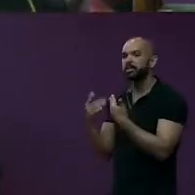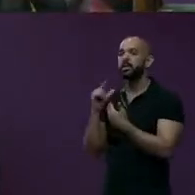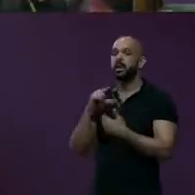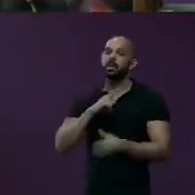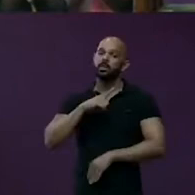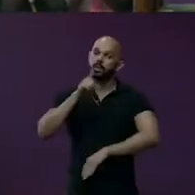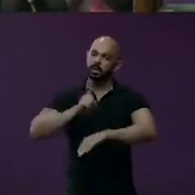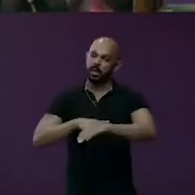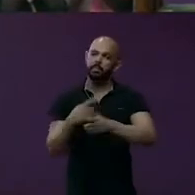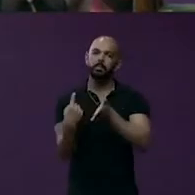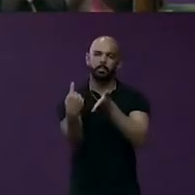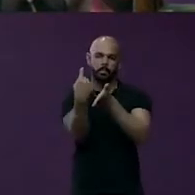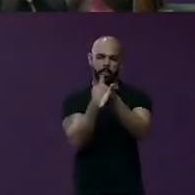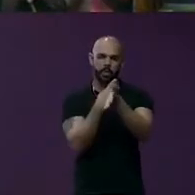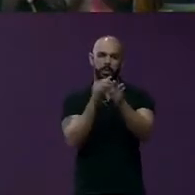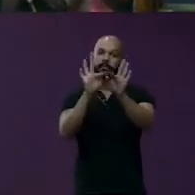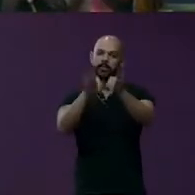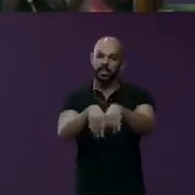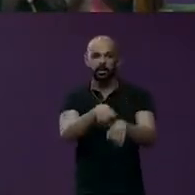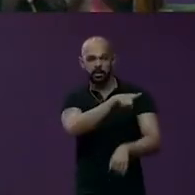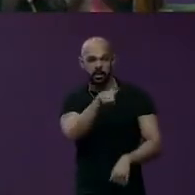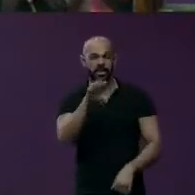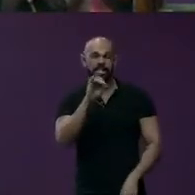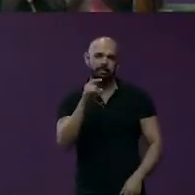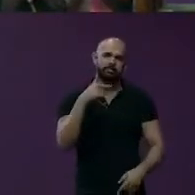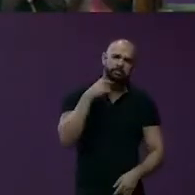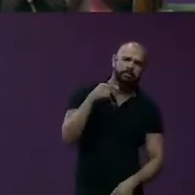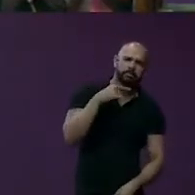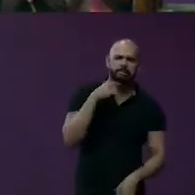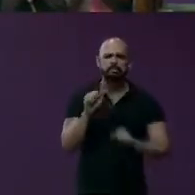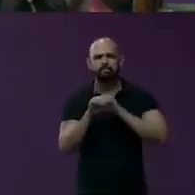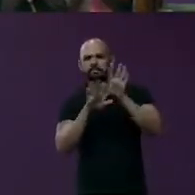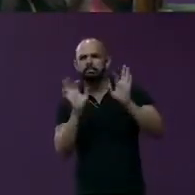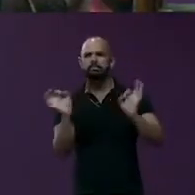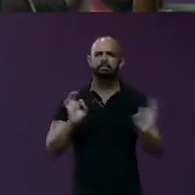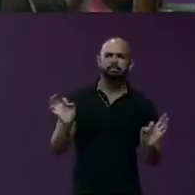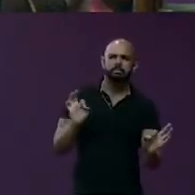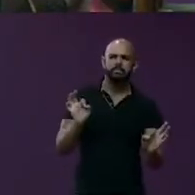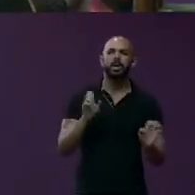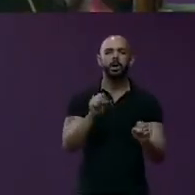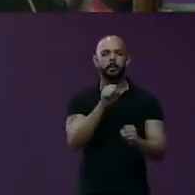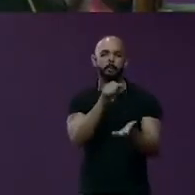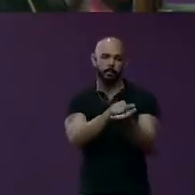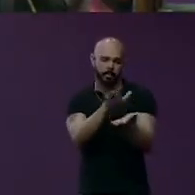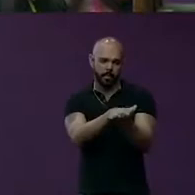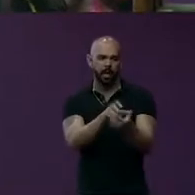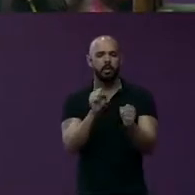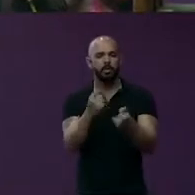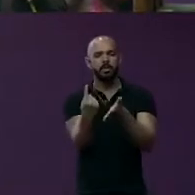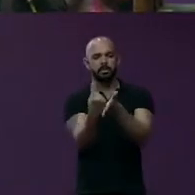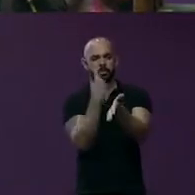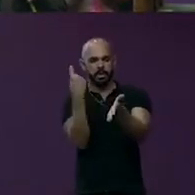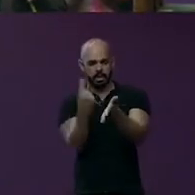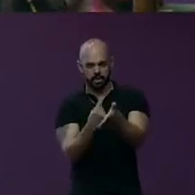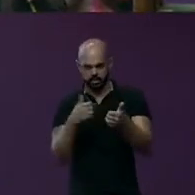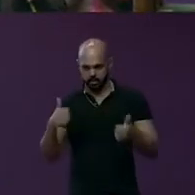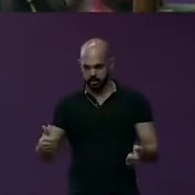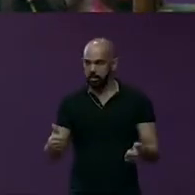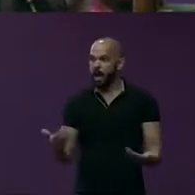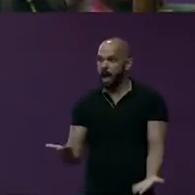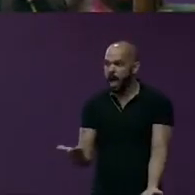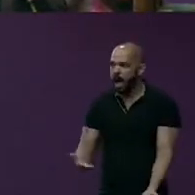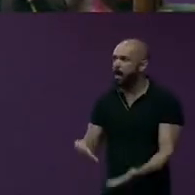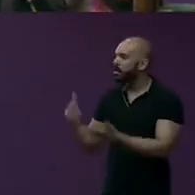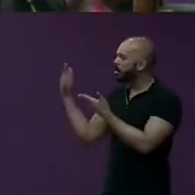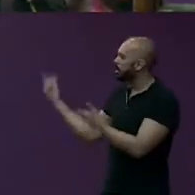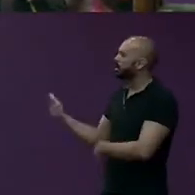gente vai ter um tempo para perguntas no final. Então, assim, alguma questão que não tenha sido contemplada pela Nise agora pode aparecer também nas perguntas. Então, agora